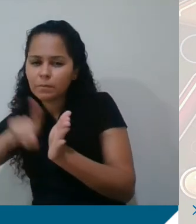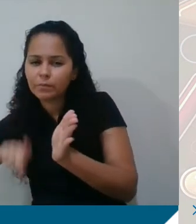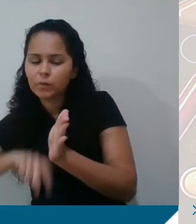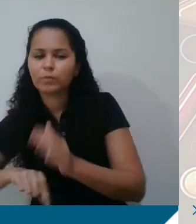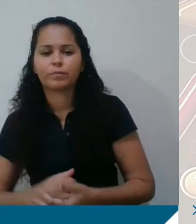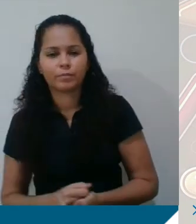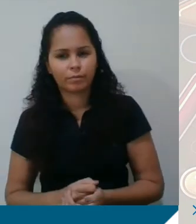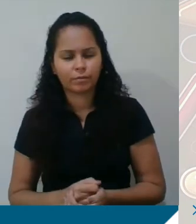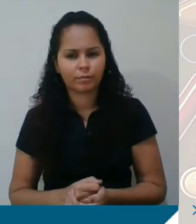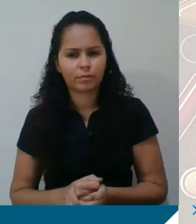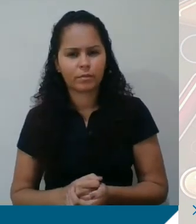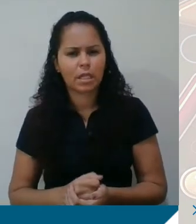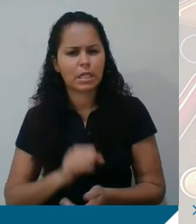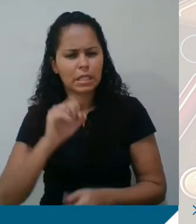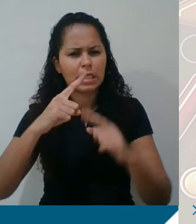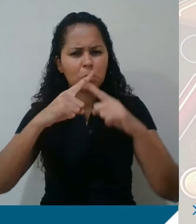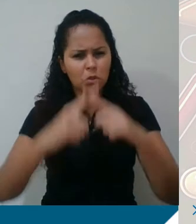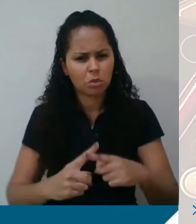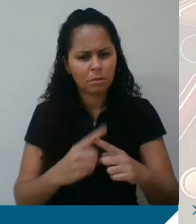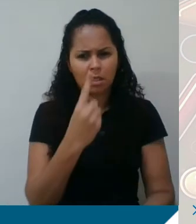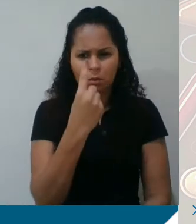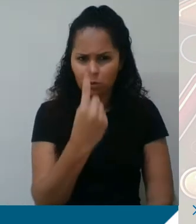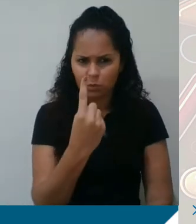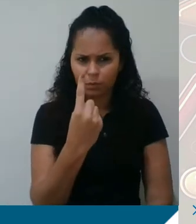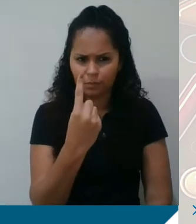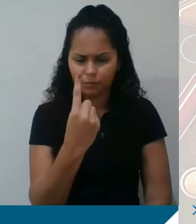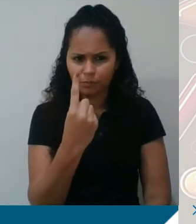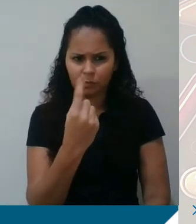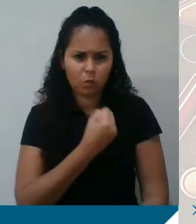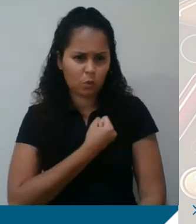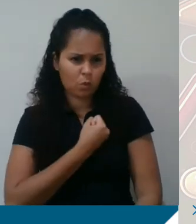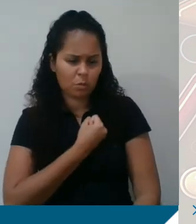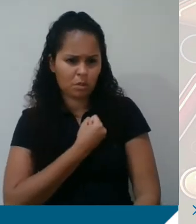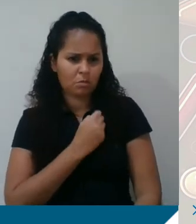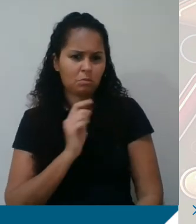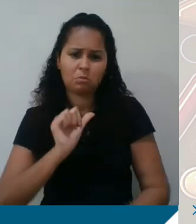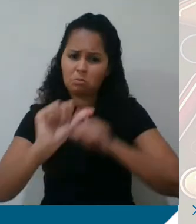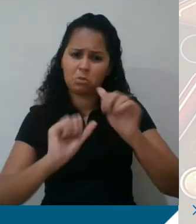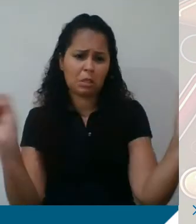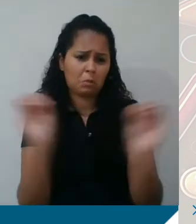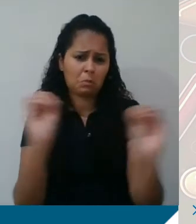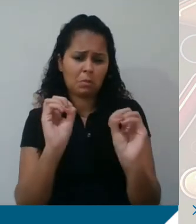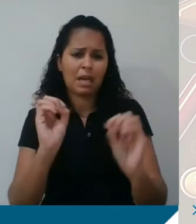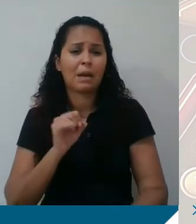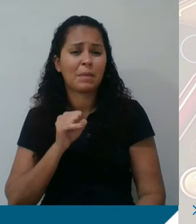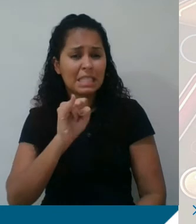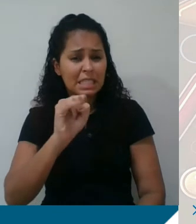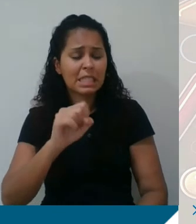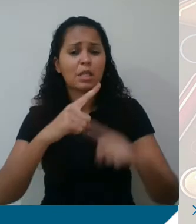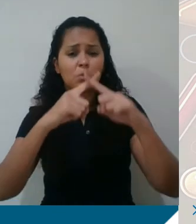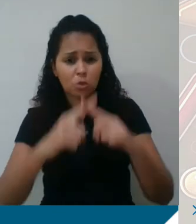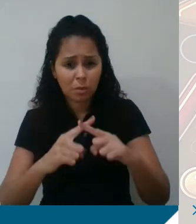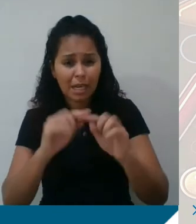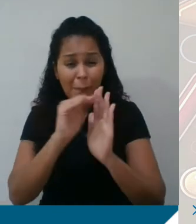descontos. Bom, se a gente multiplicar por um valor ele não se altera. Se eu multiplico por algo menor do que